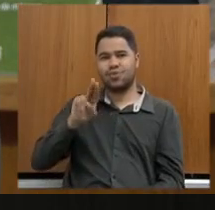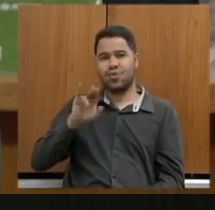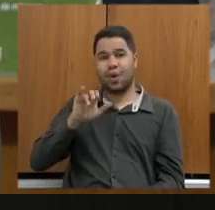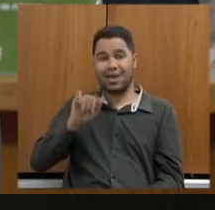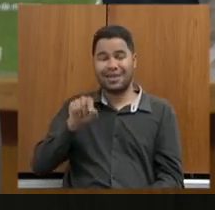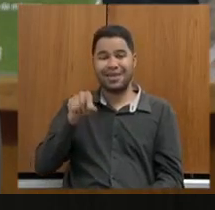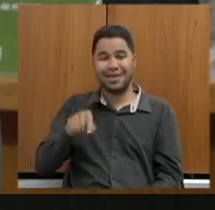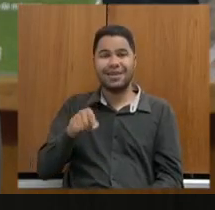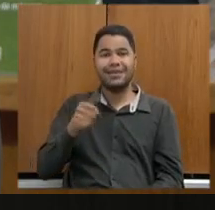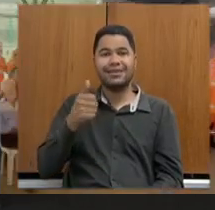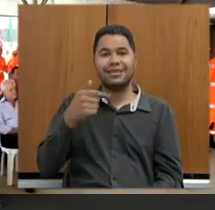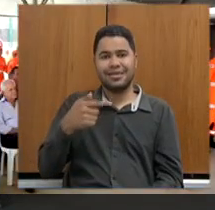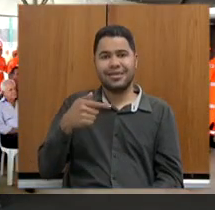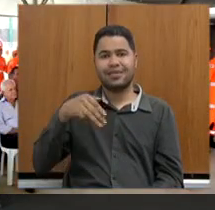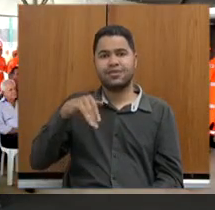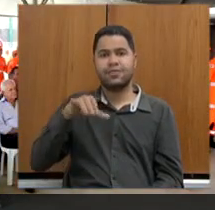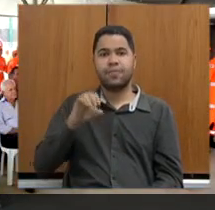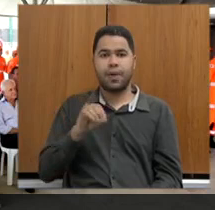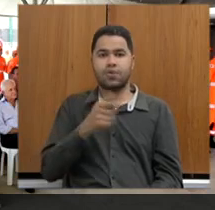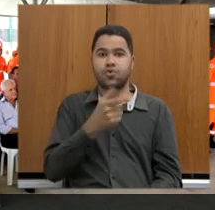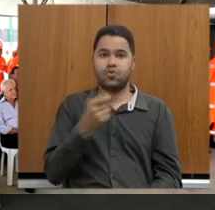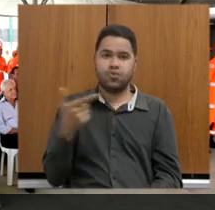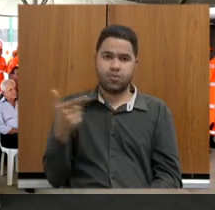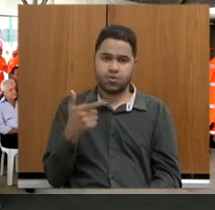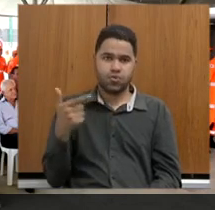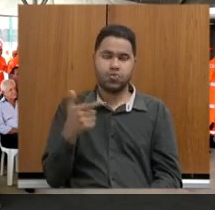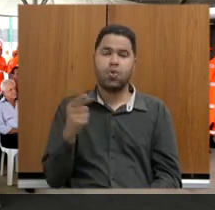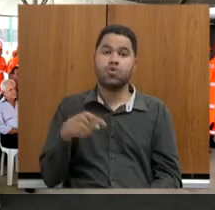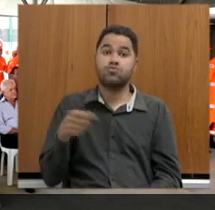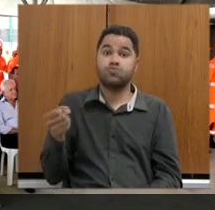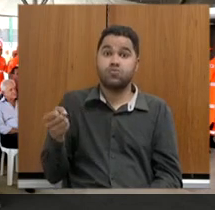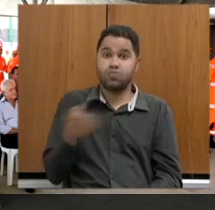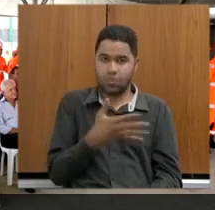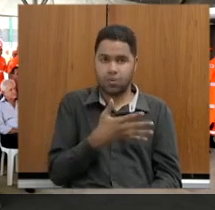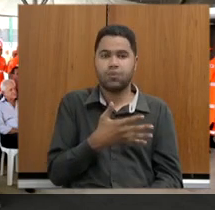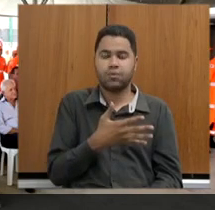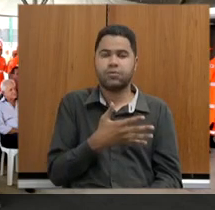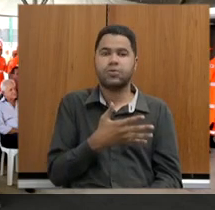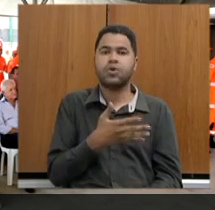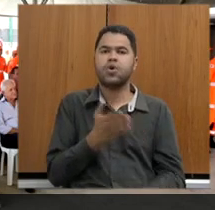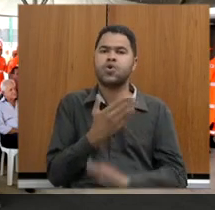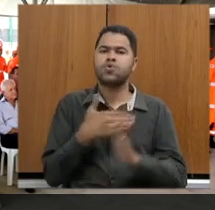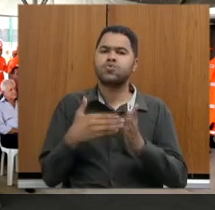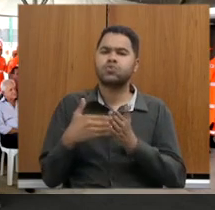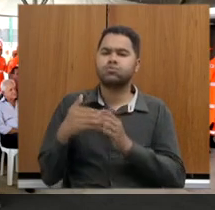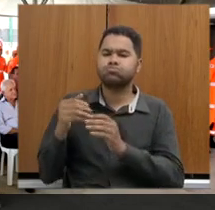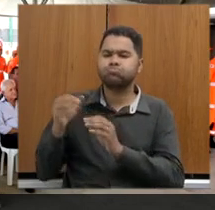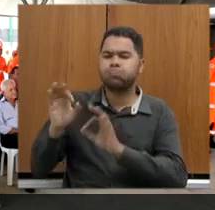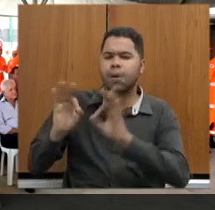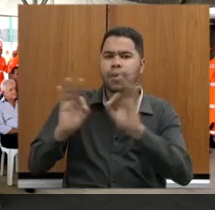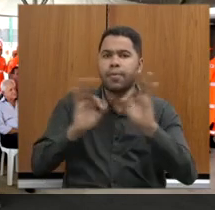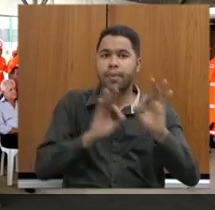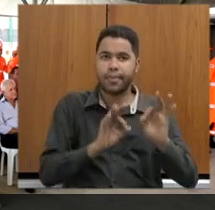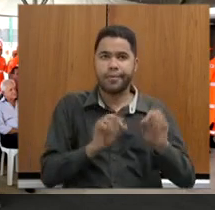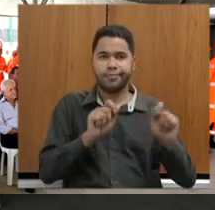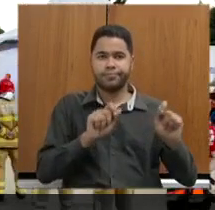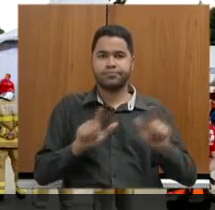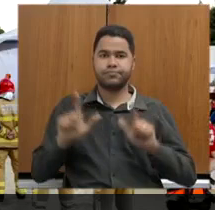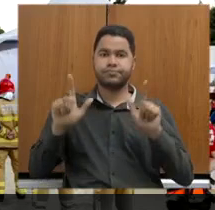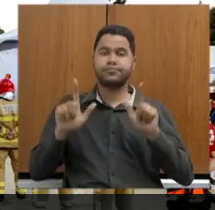2022 como estrutura completamente nova o chão tá tudo construído próximo